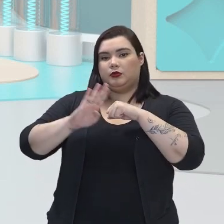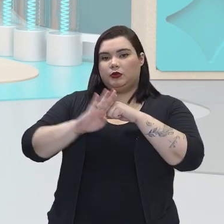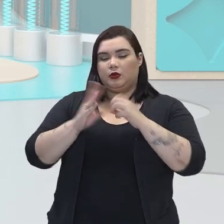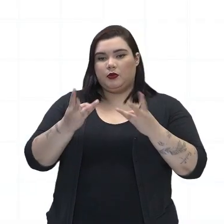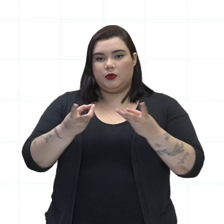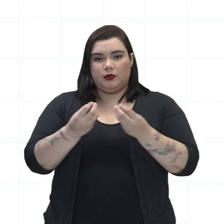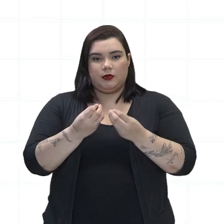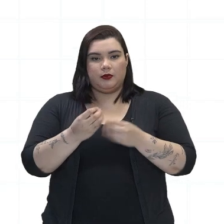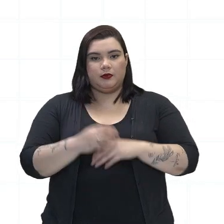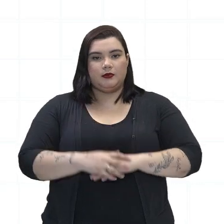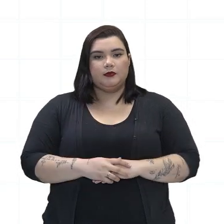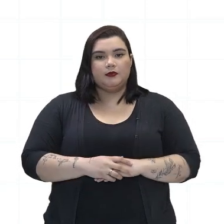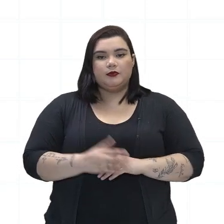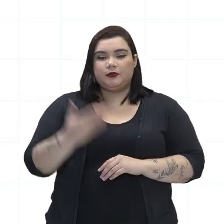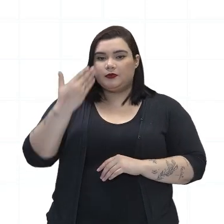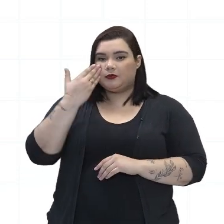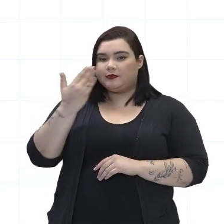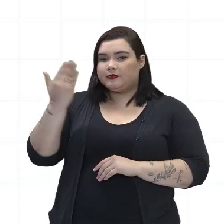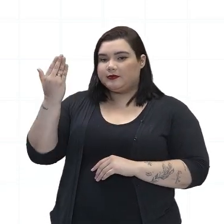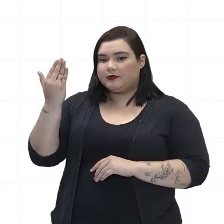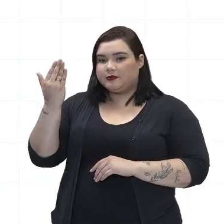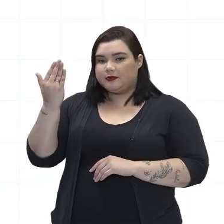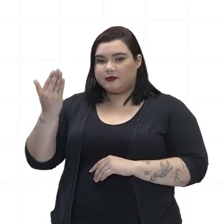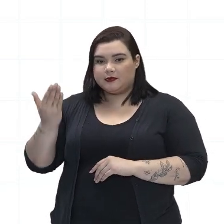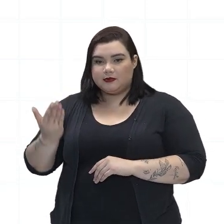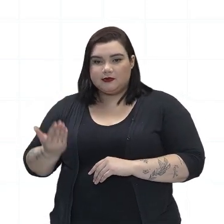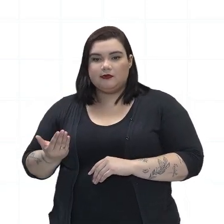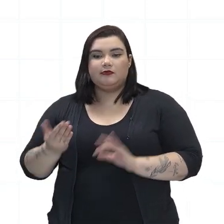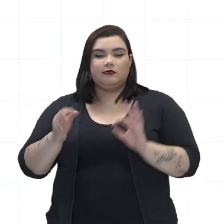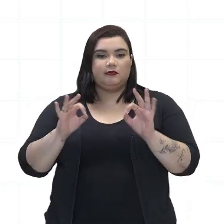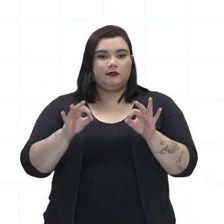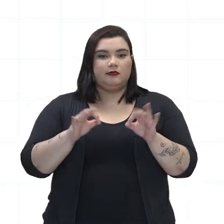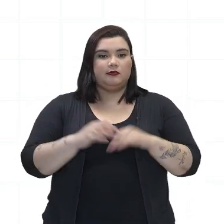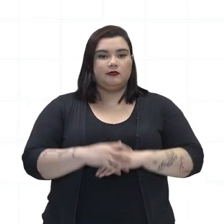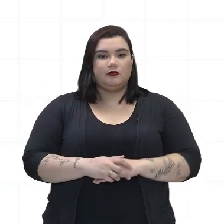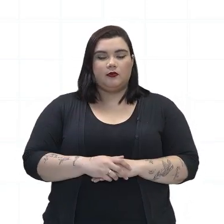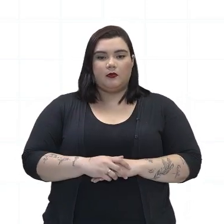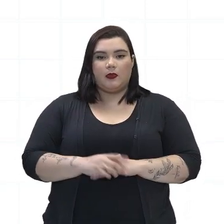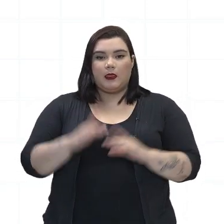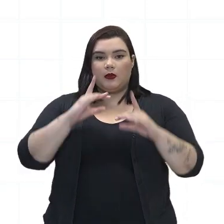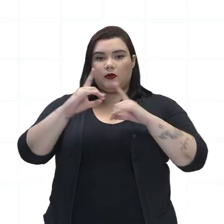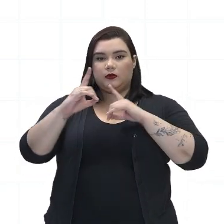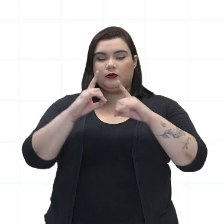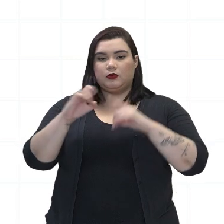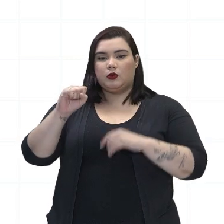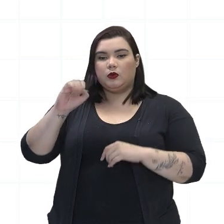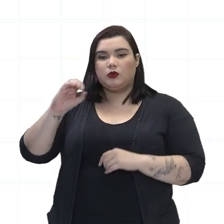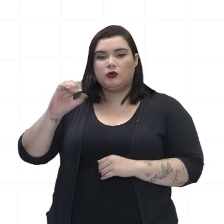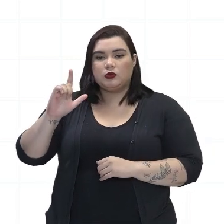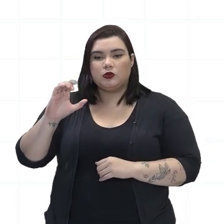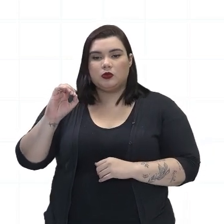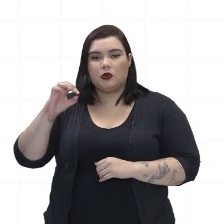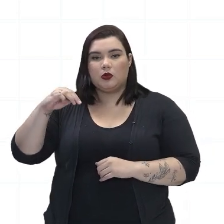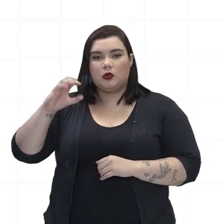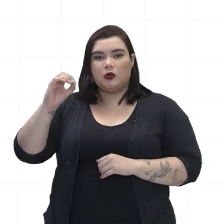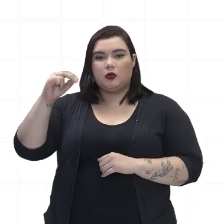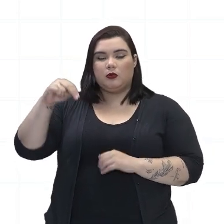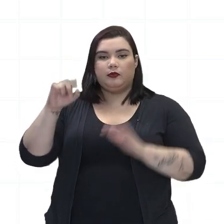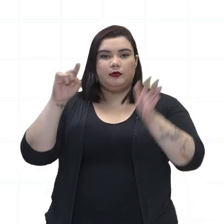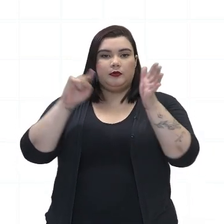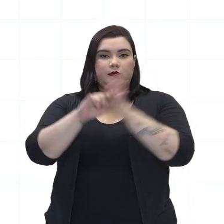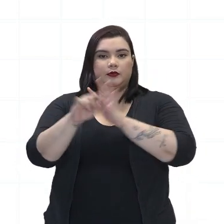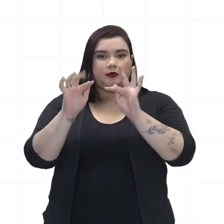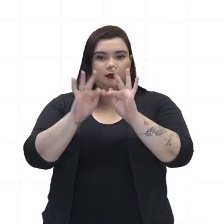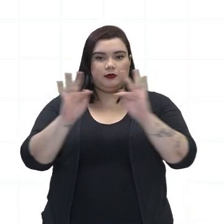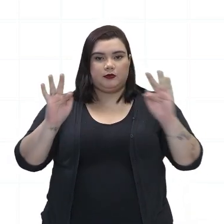no plural, ok? So, here, aqui no diálogo, Solomon pergunta, what's in your